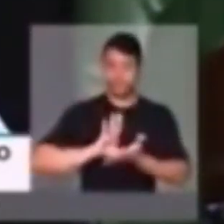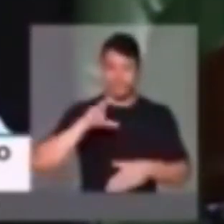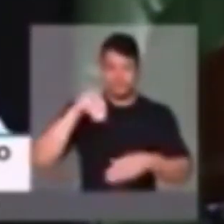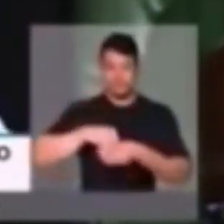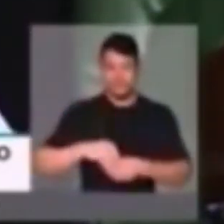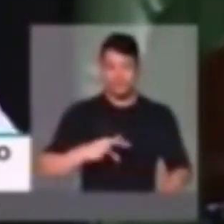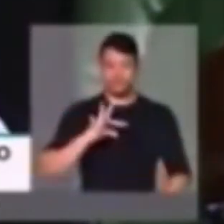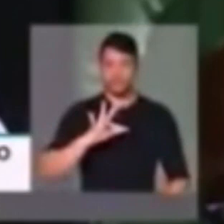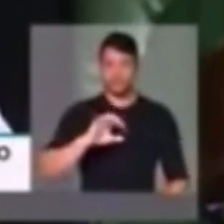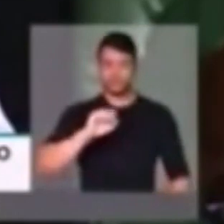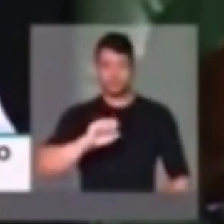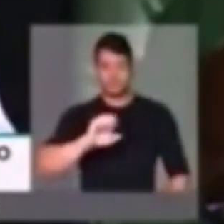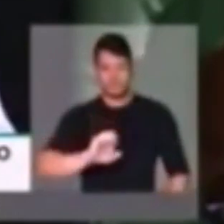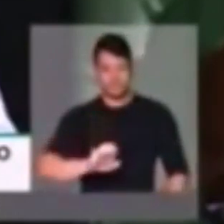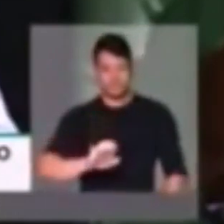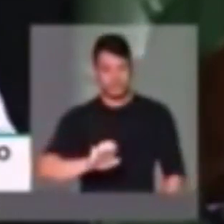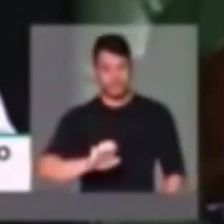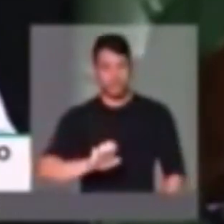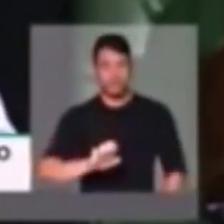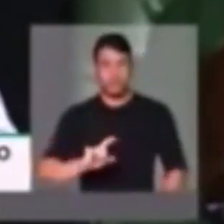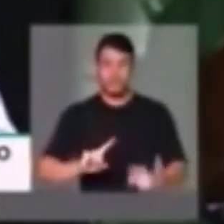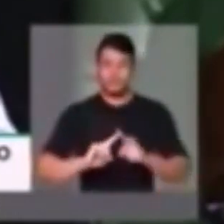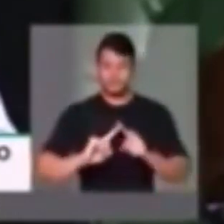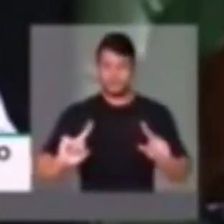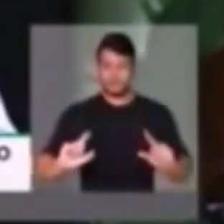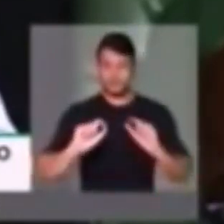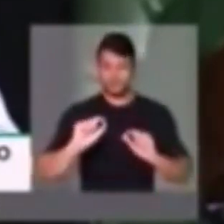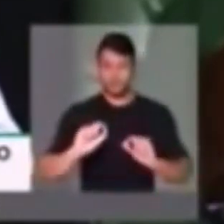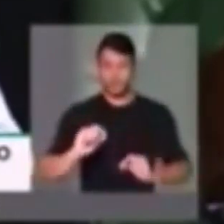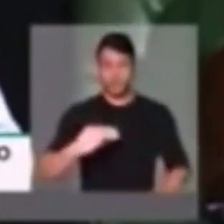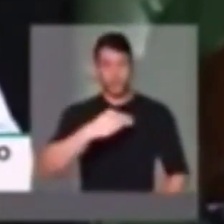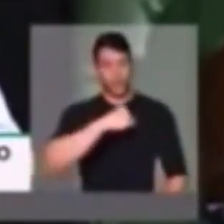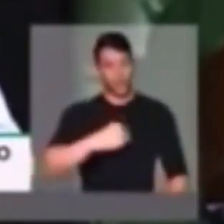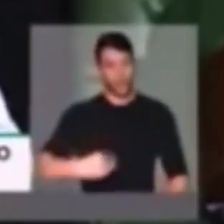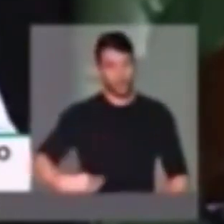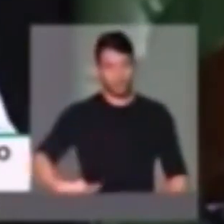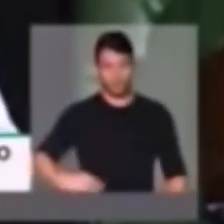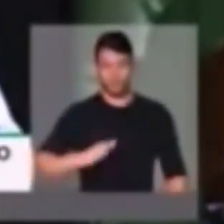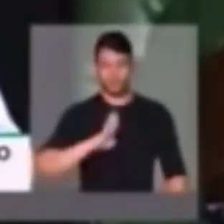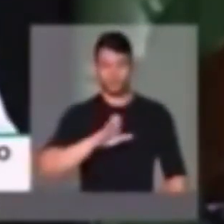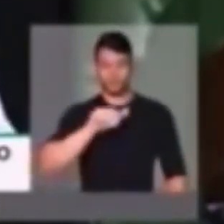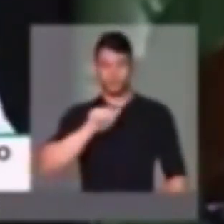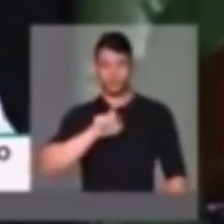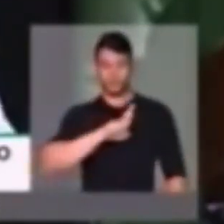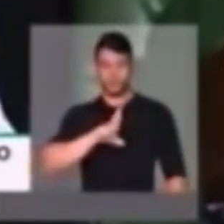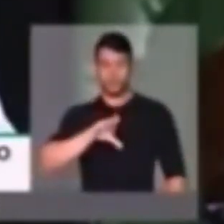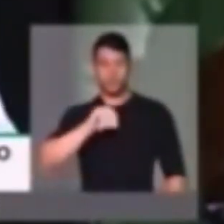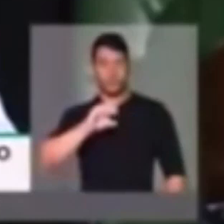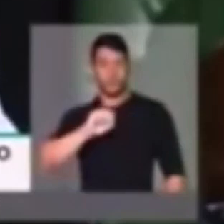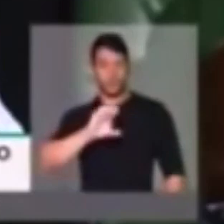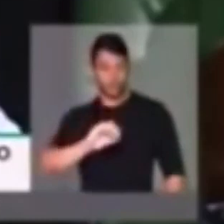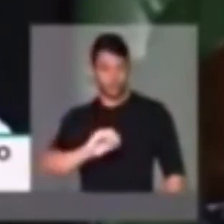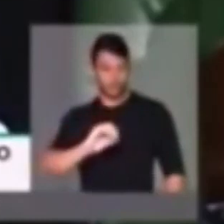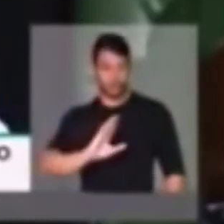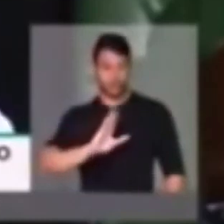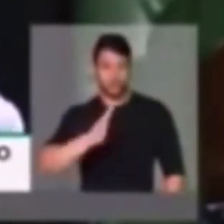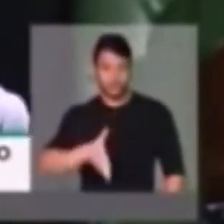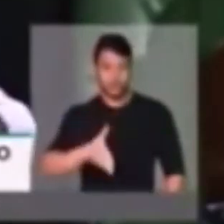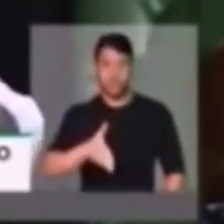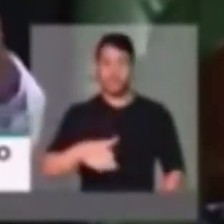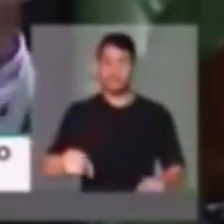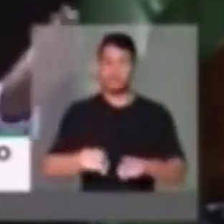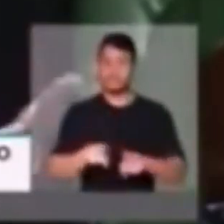eleitoral mas o ministro barroso que relata a matéria já